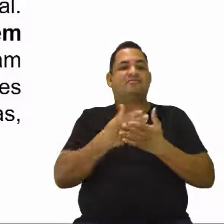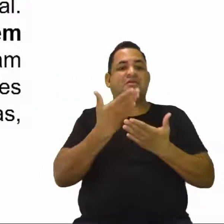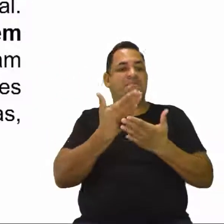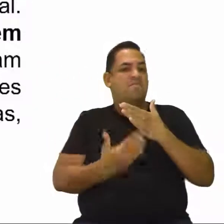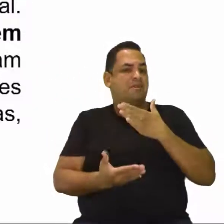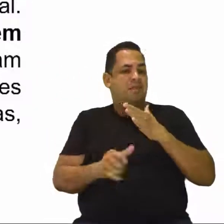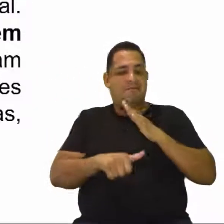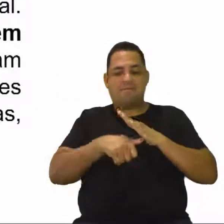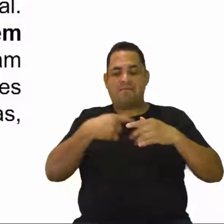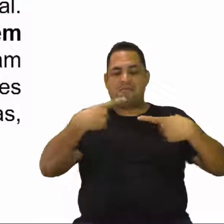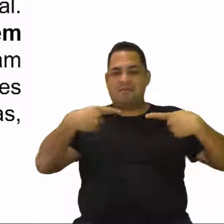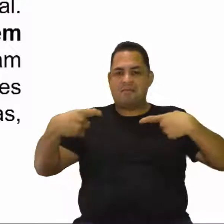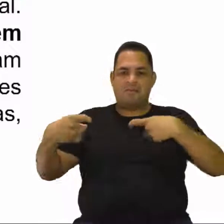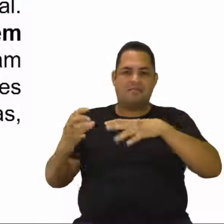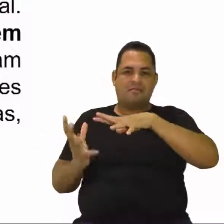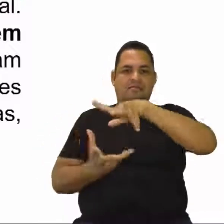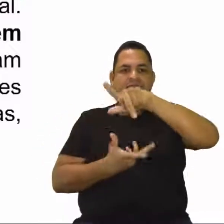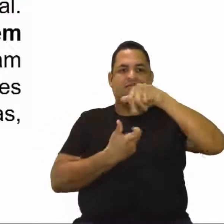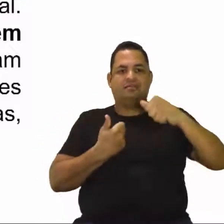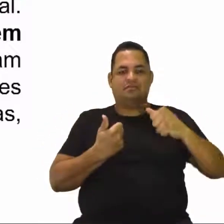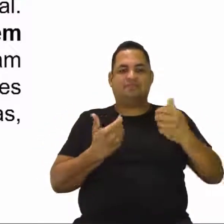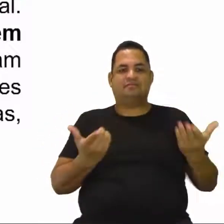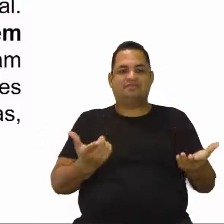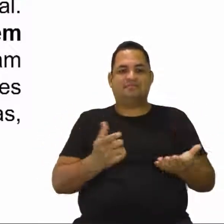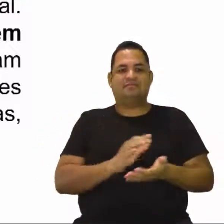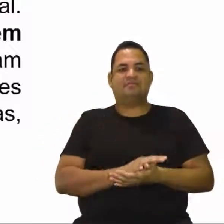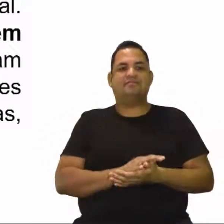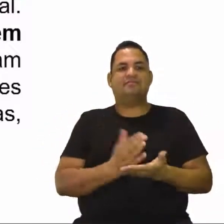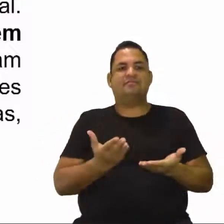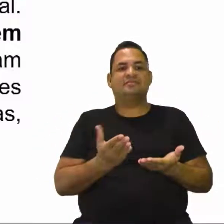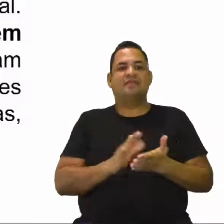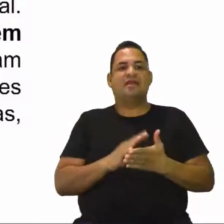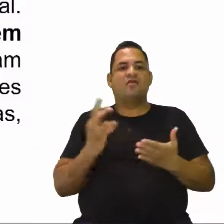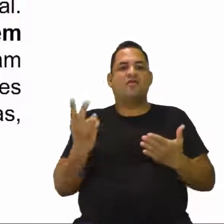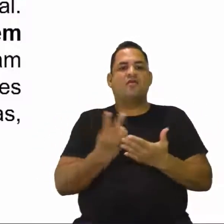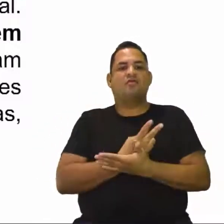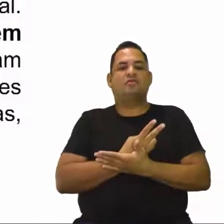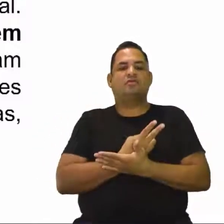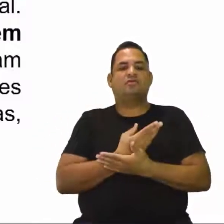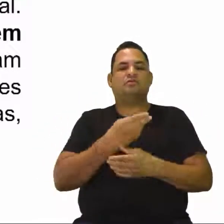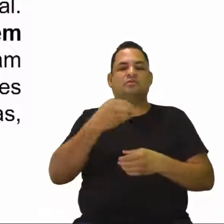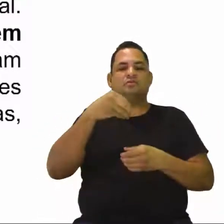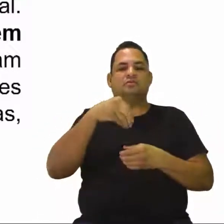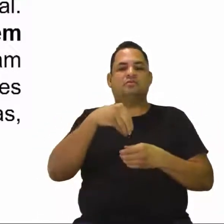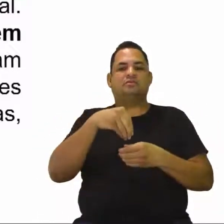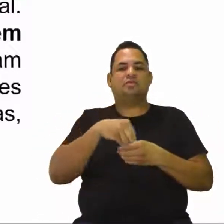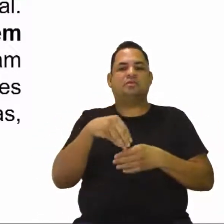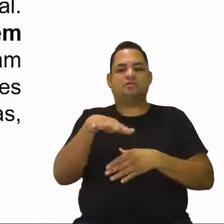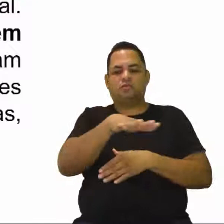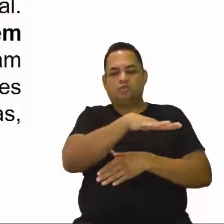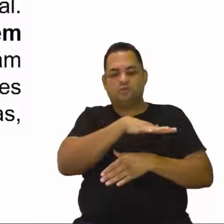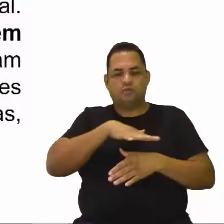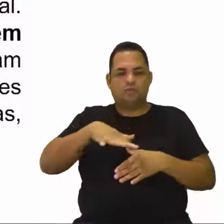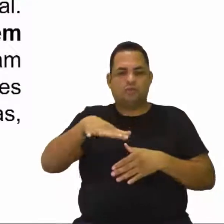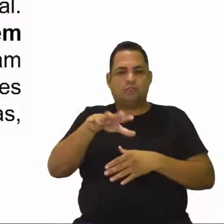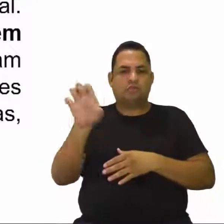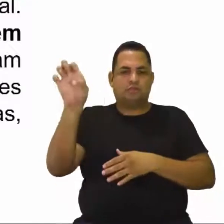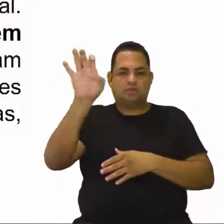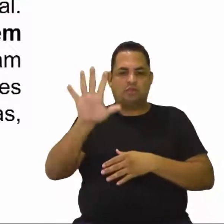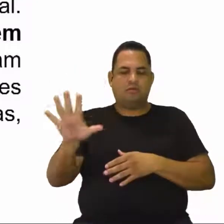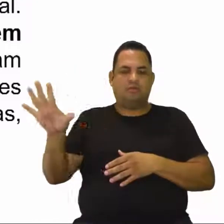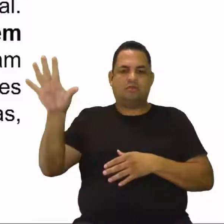da Primeira Guerra Mundial, que aconteceu dentro do espaço